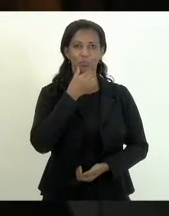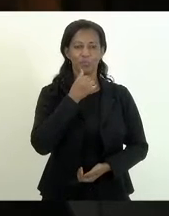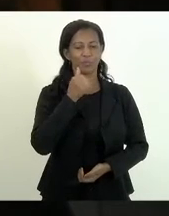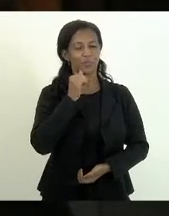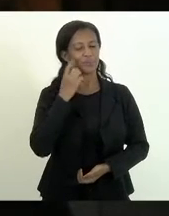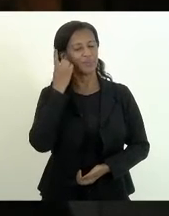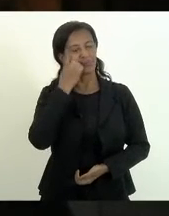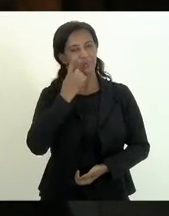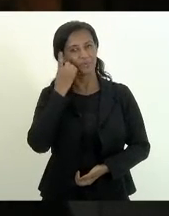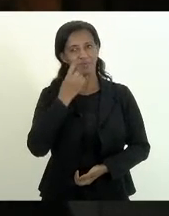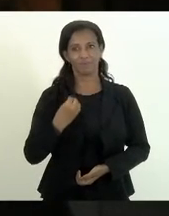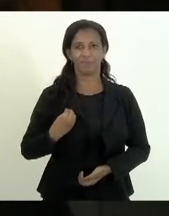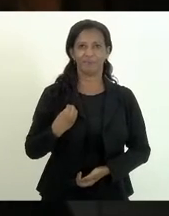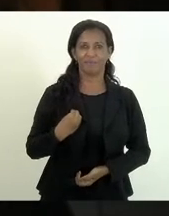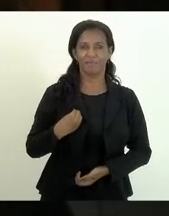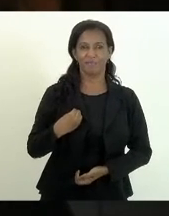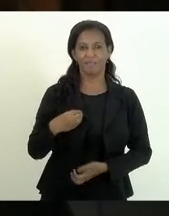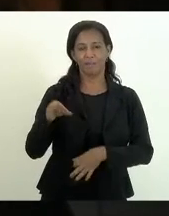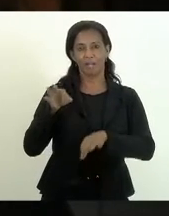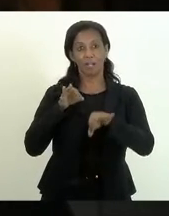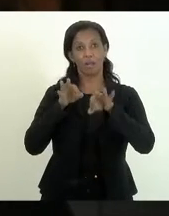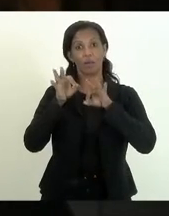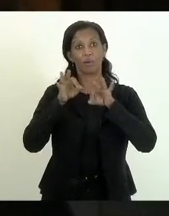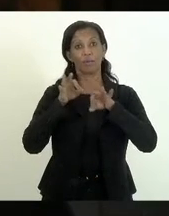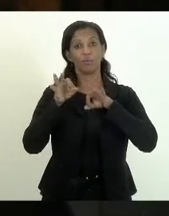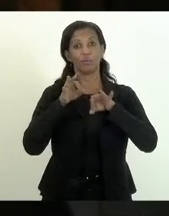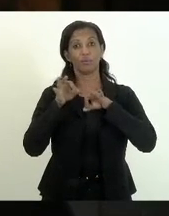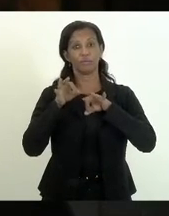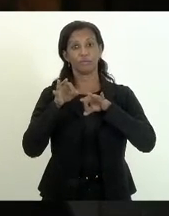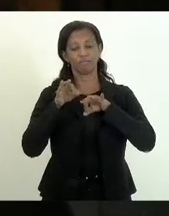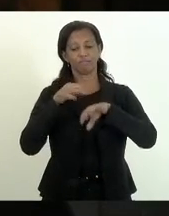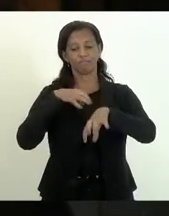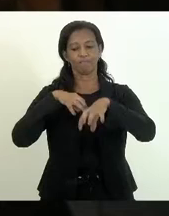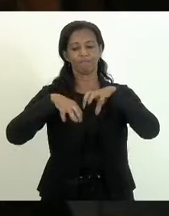e senhores deputados presentes de forma remota